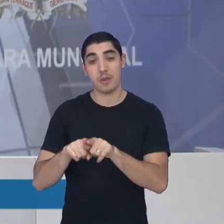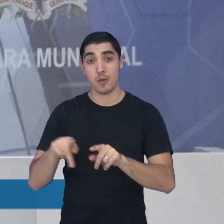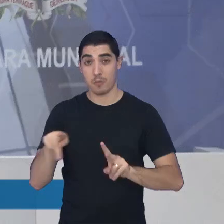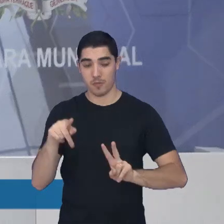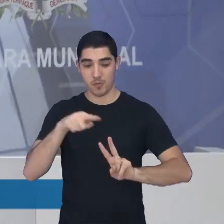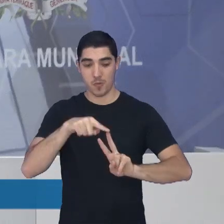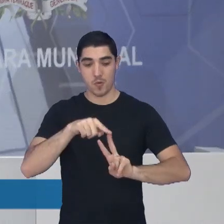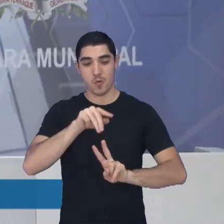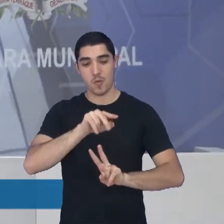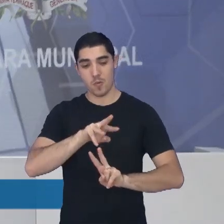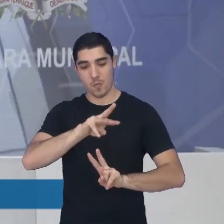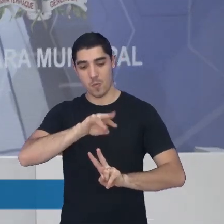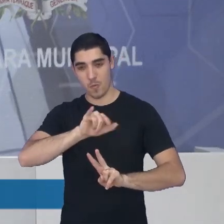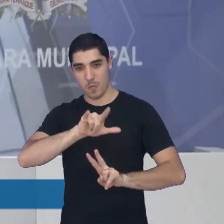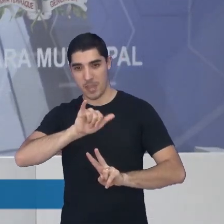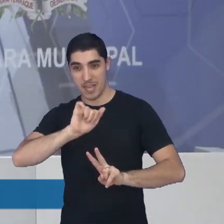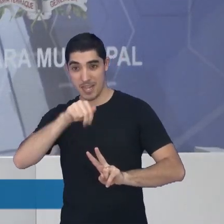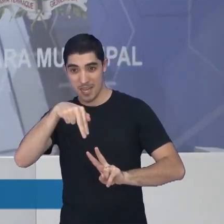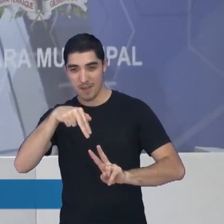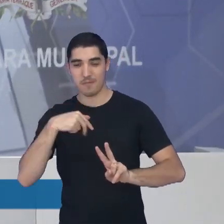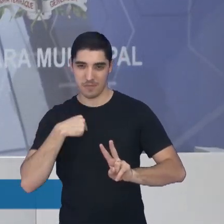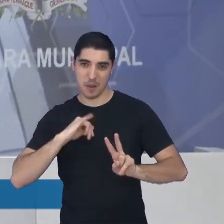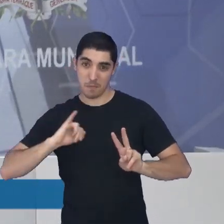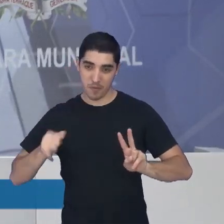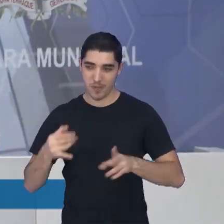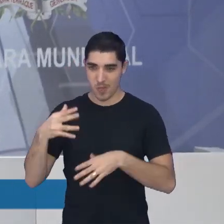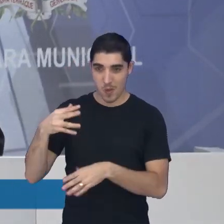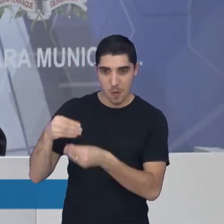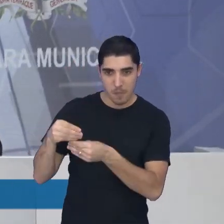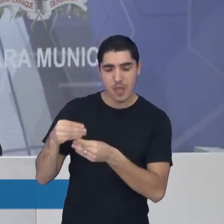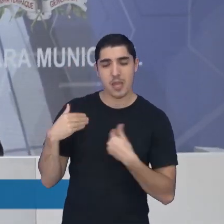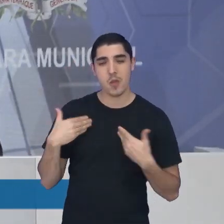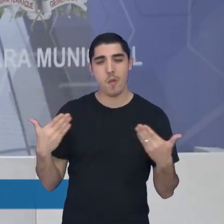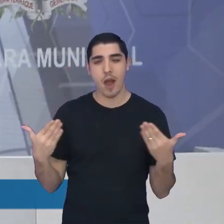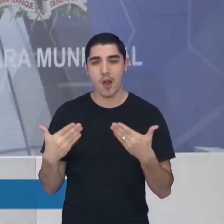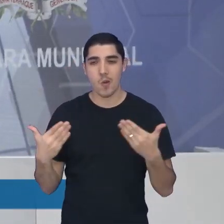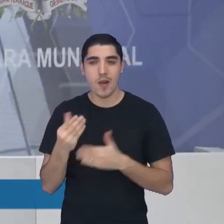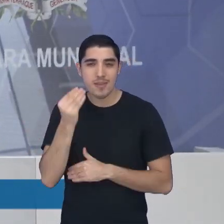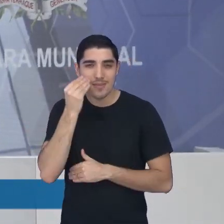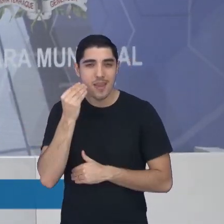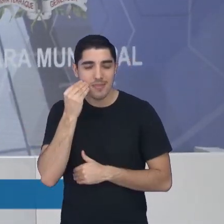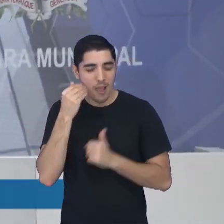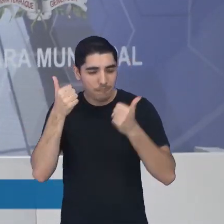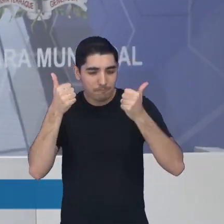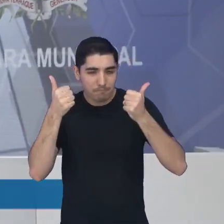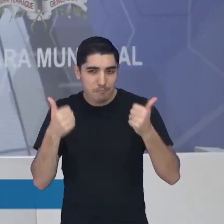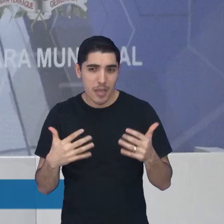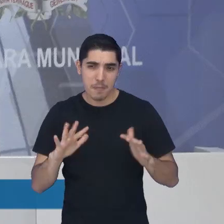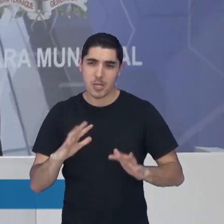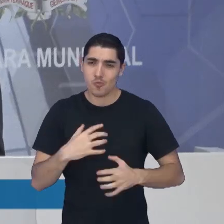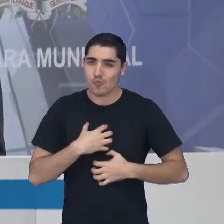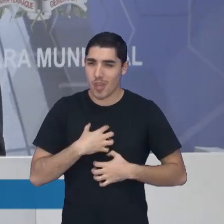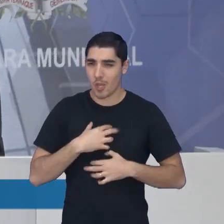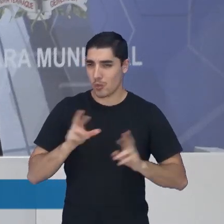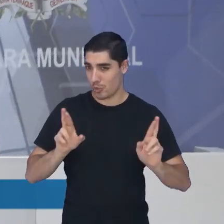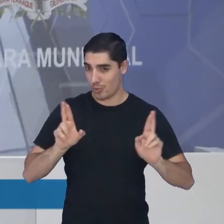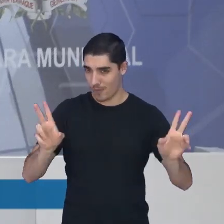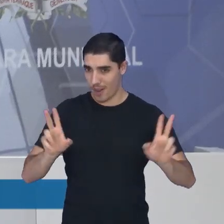William, e traçar algo um pouco diferente, talvez, para a ocasião, rapidamente